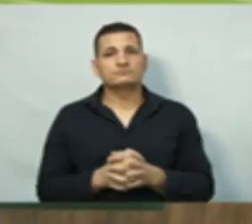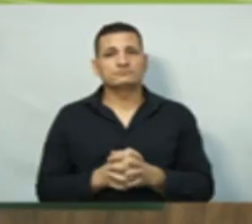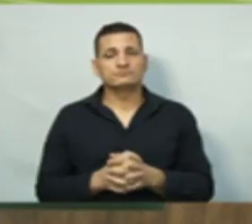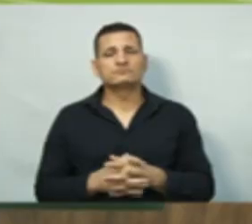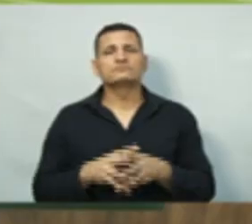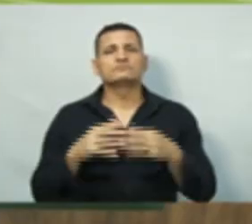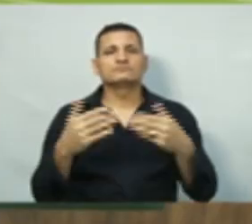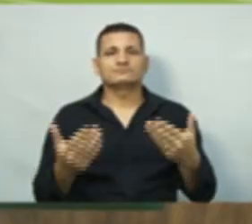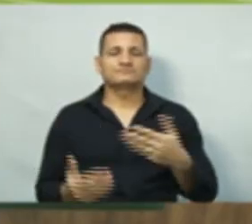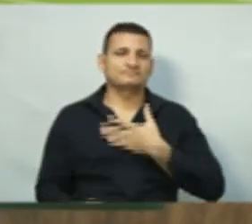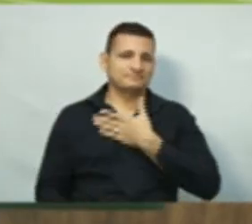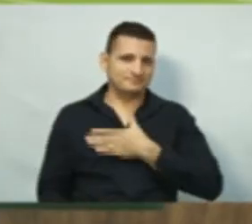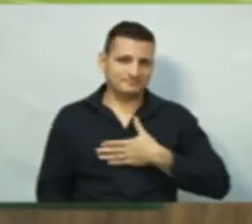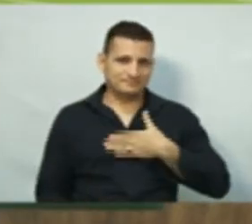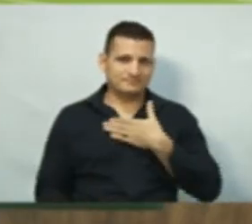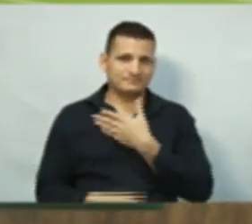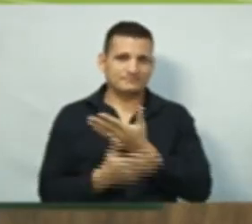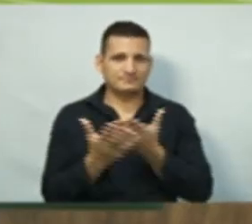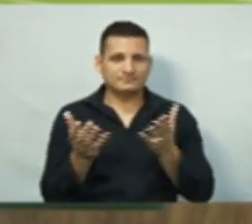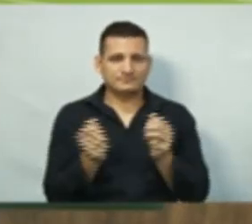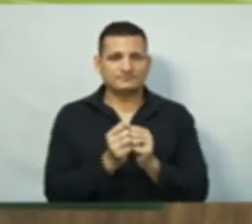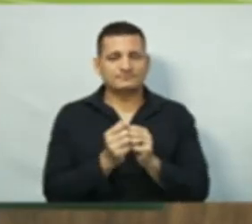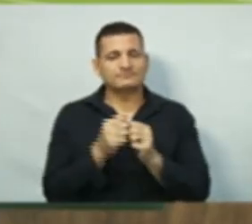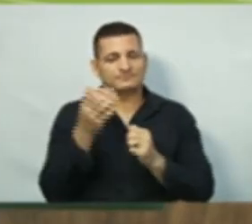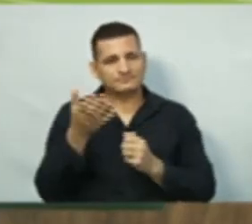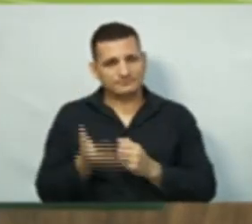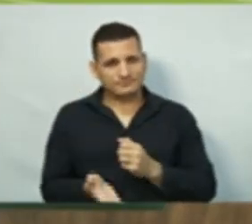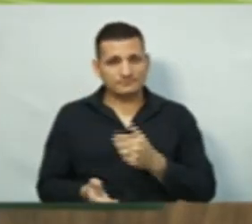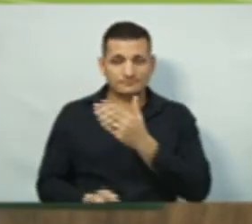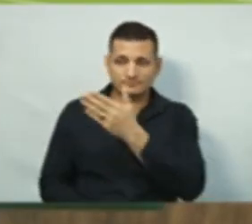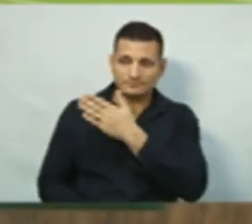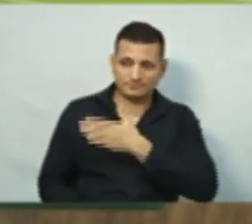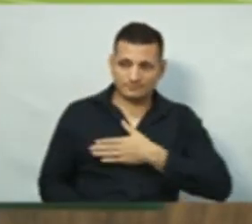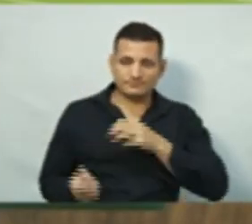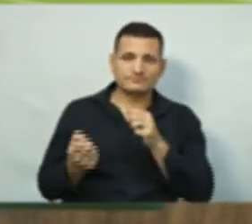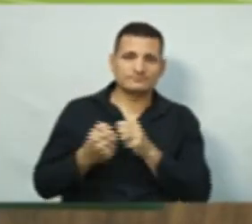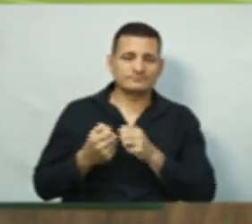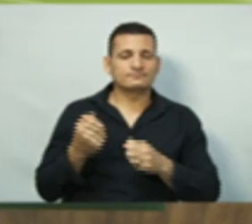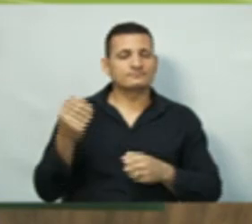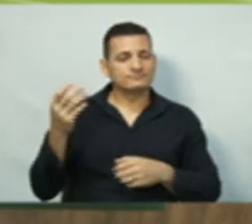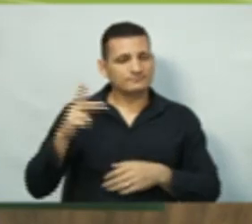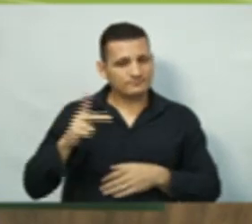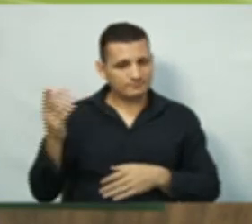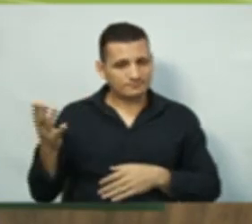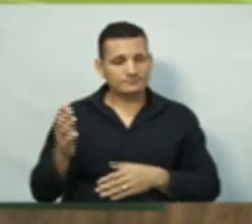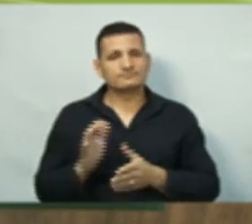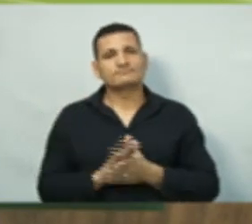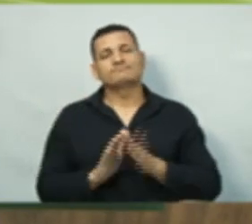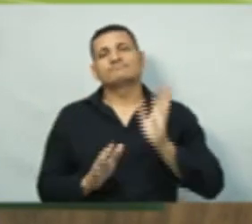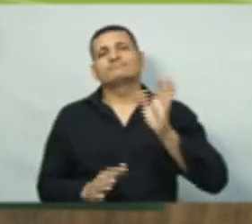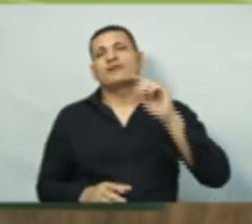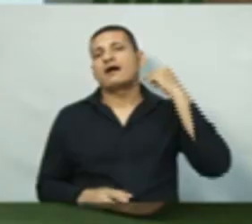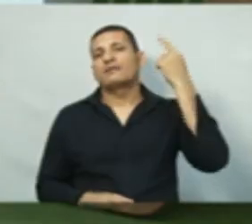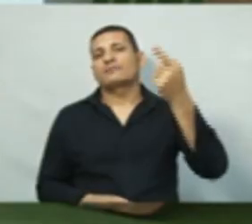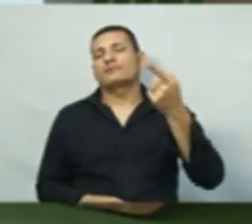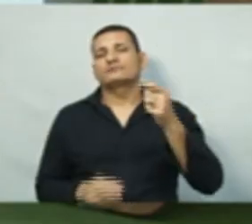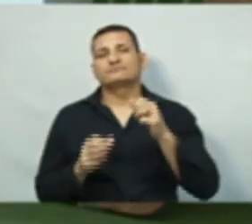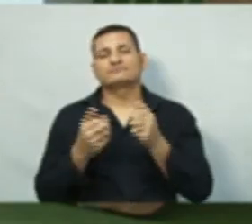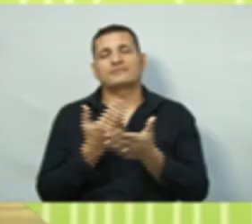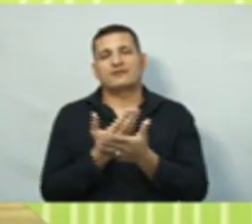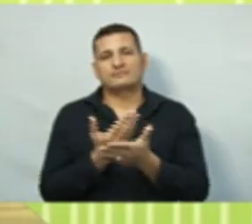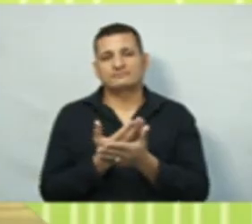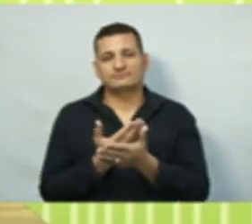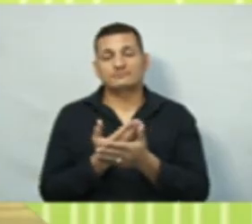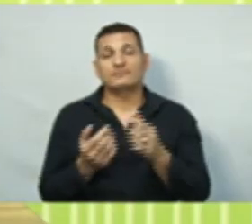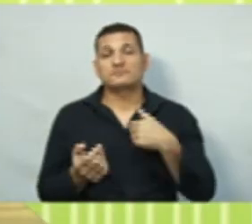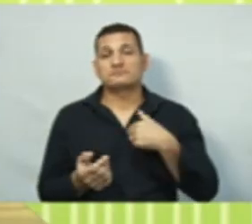foi um prazer estar aqui com vocês. Professor Emi, foi um prazer estar aqui contigo e até o nosso próximo encontro. E eu espero que no